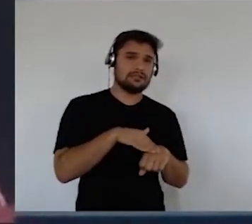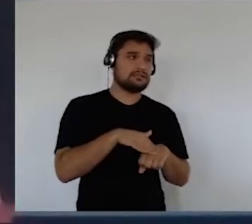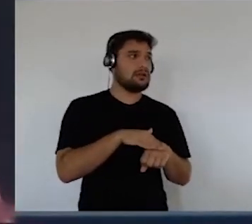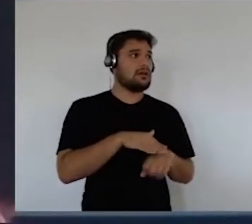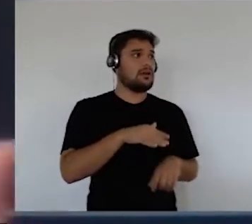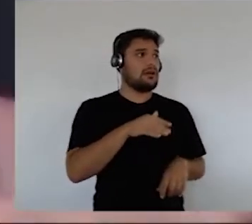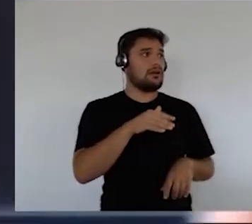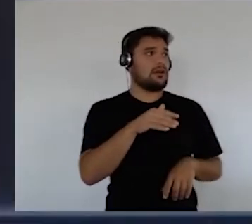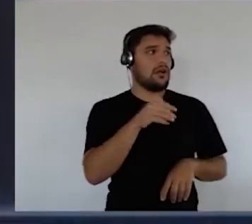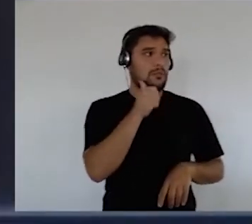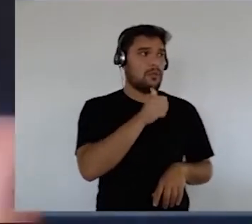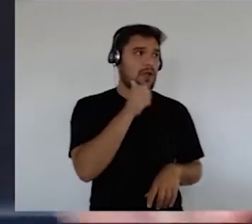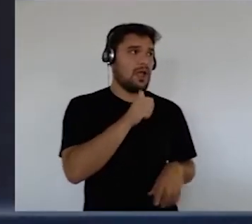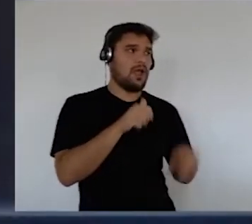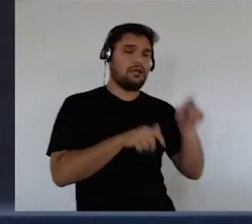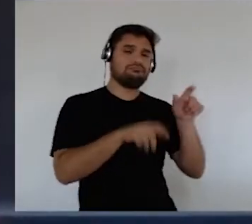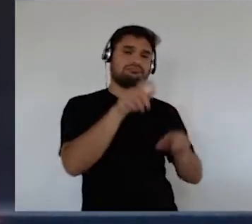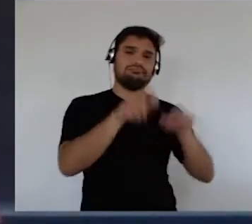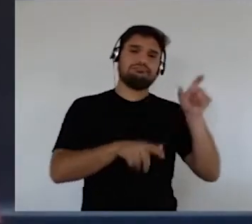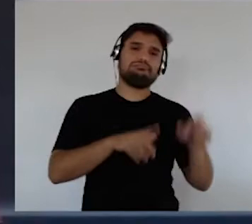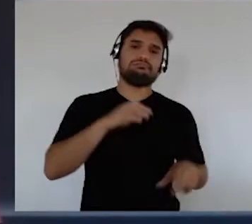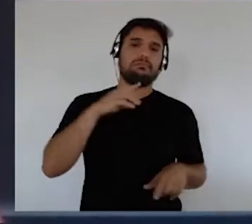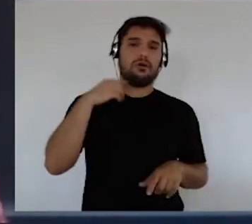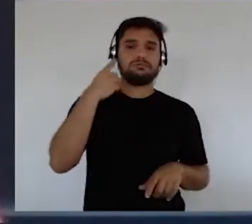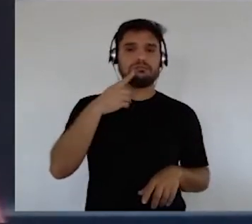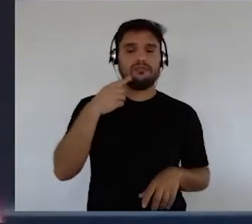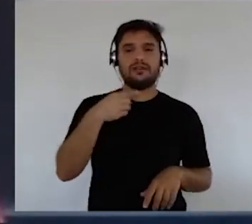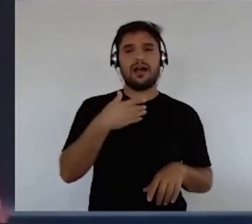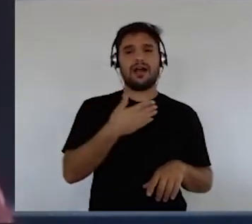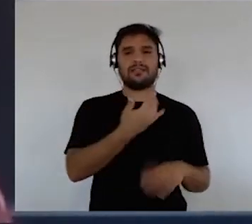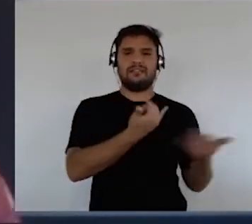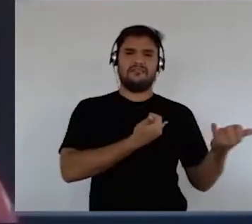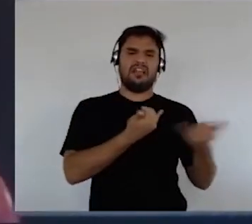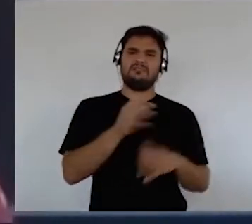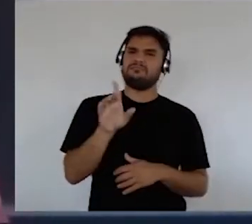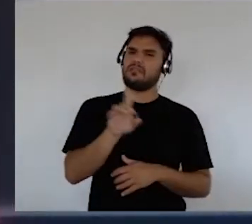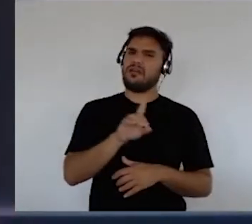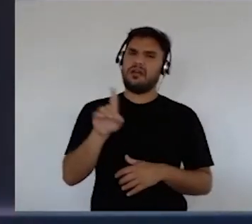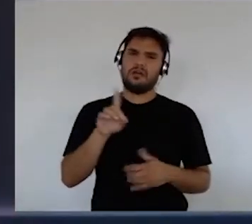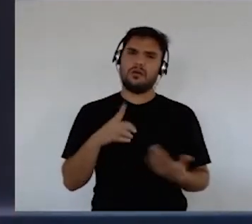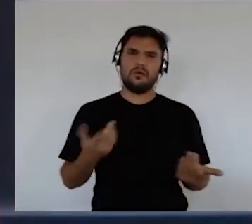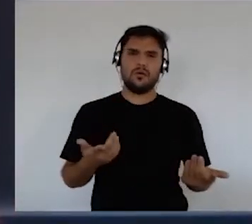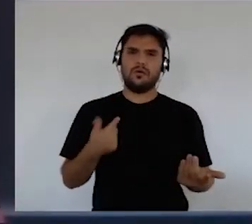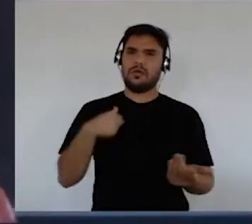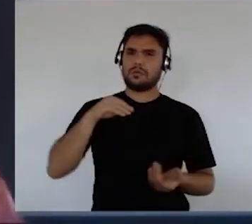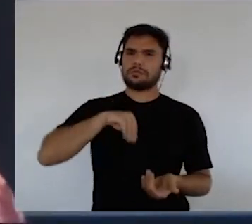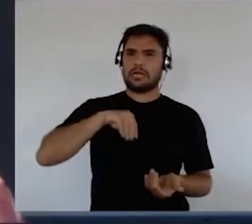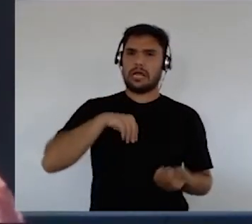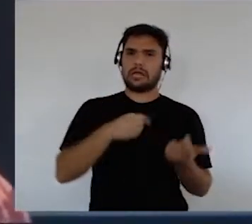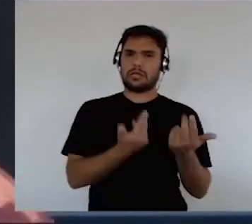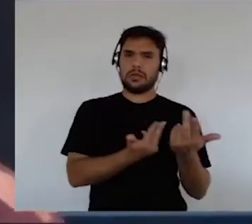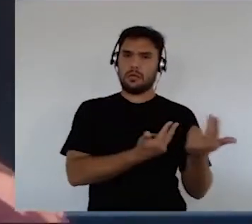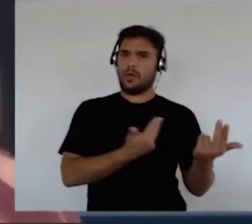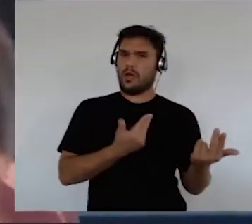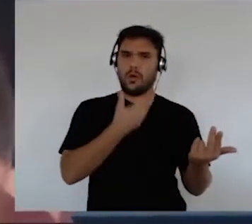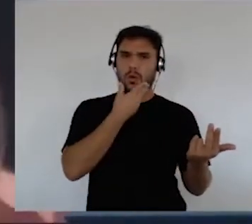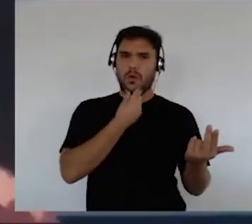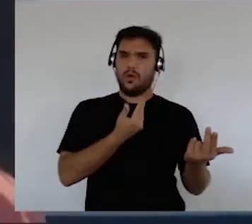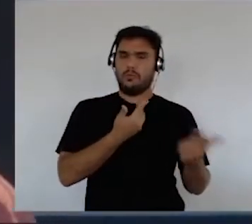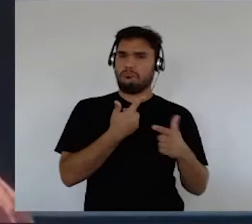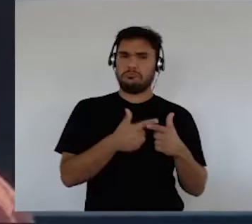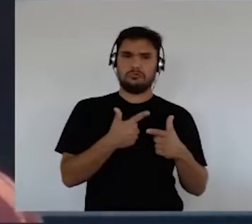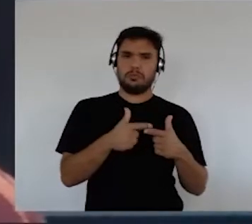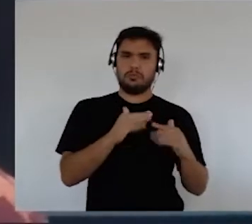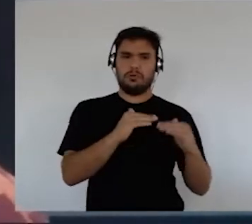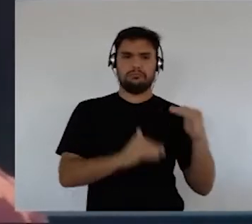com as mulheres, as advogadas, e aí a gente fala assim, elas dizem, não, eu ganho a mesma coisa, eu não tenho